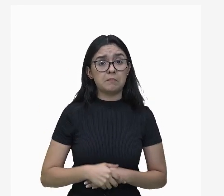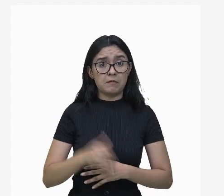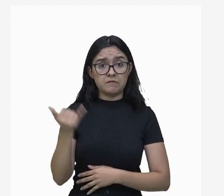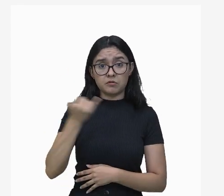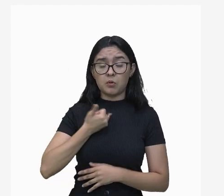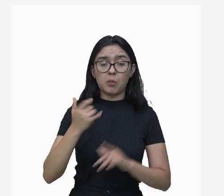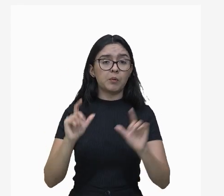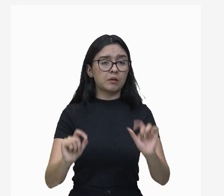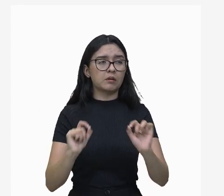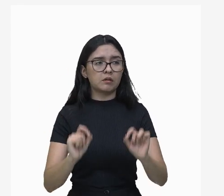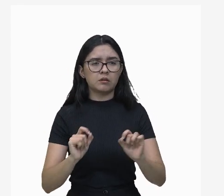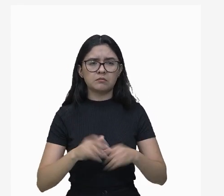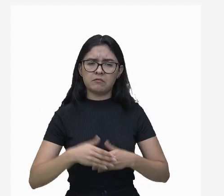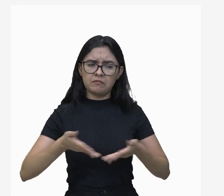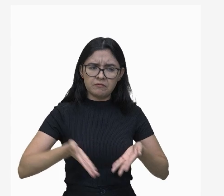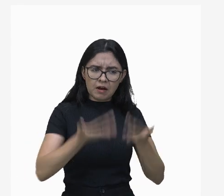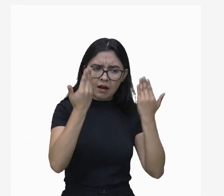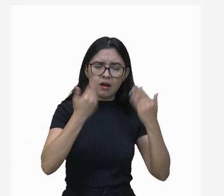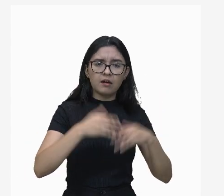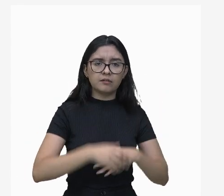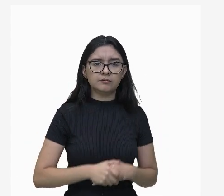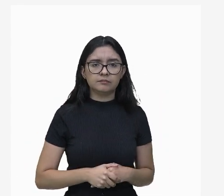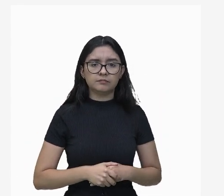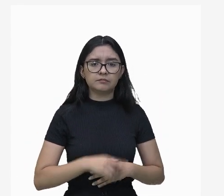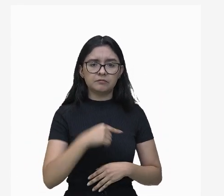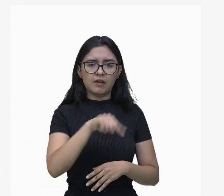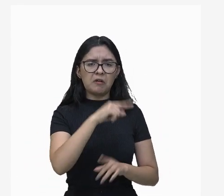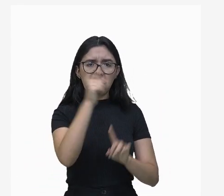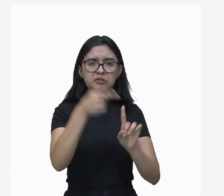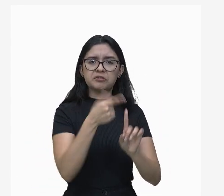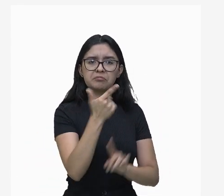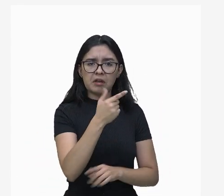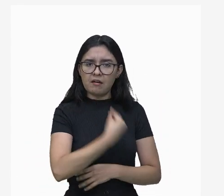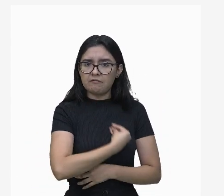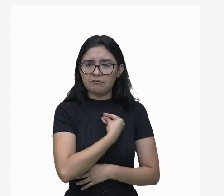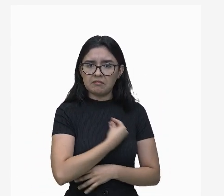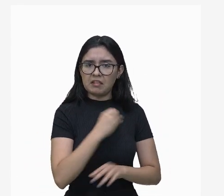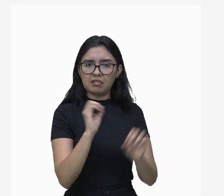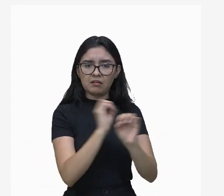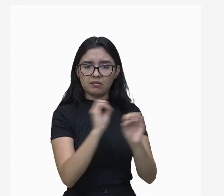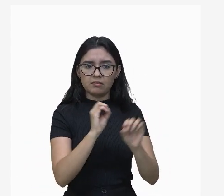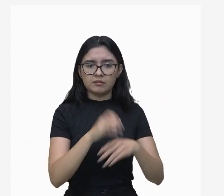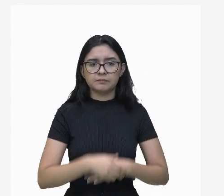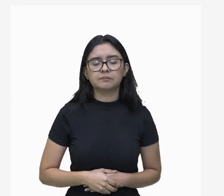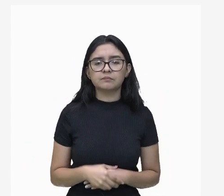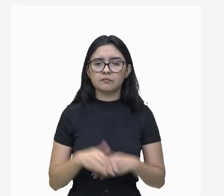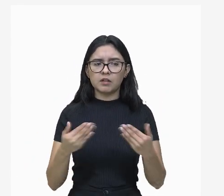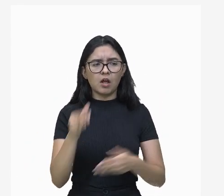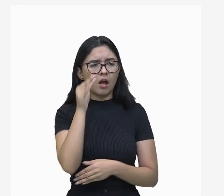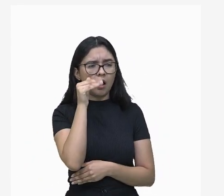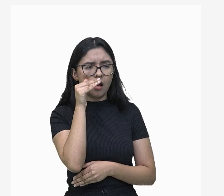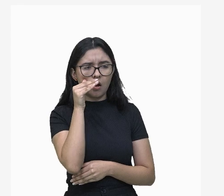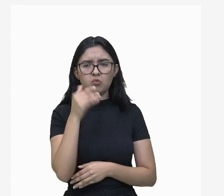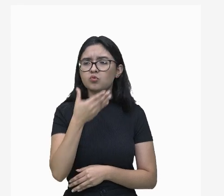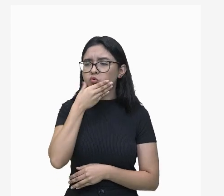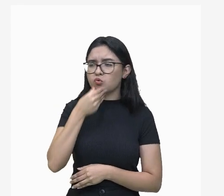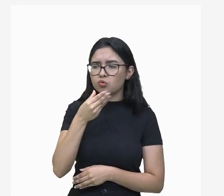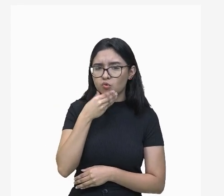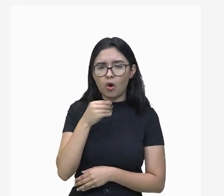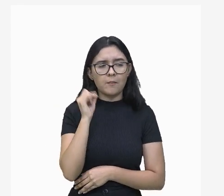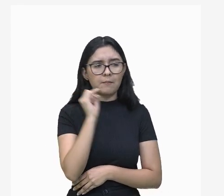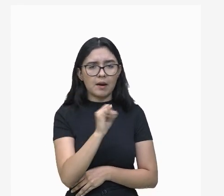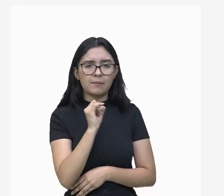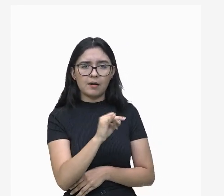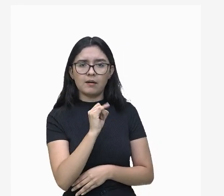disse: vai, Carlos, ser gauche na vida? As casas espiam os homens que correm